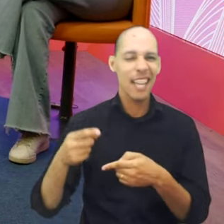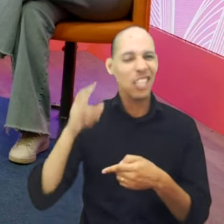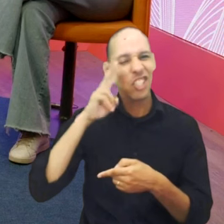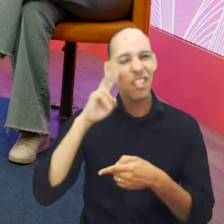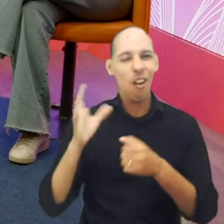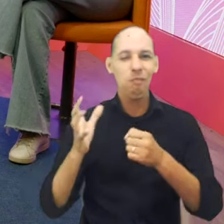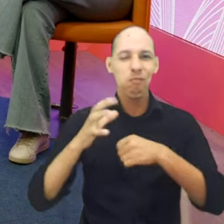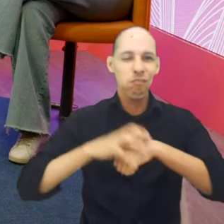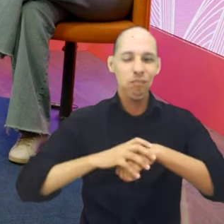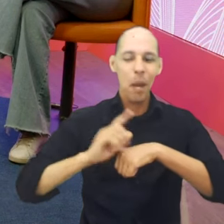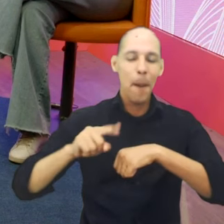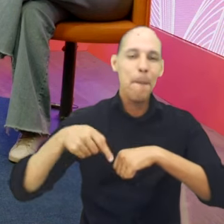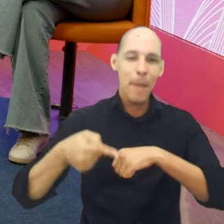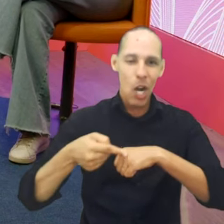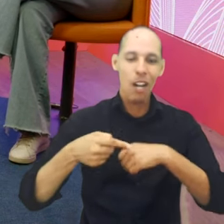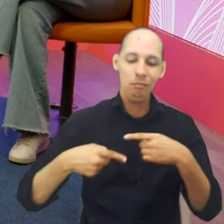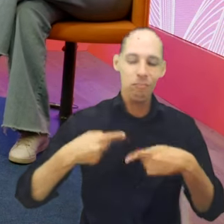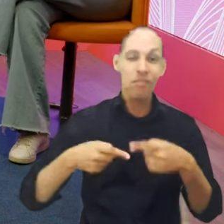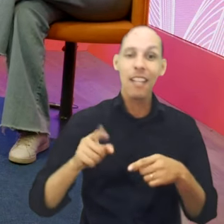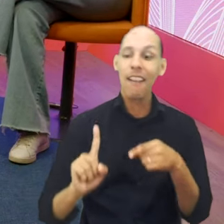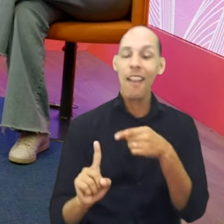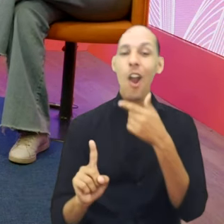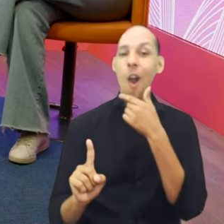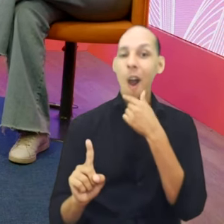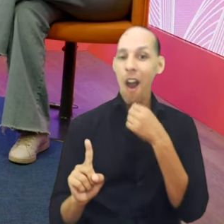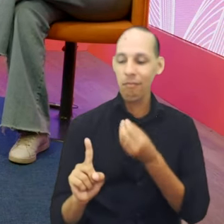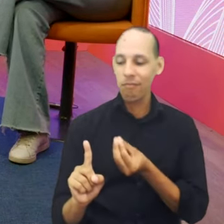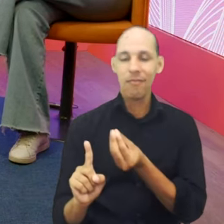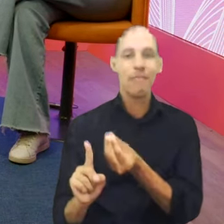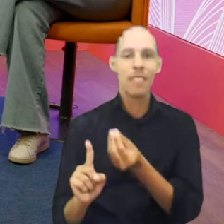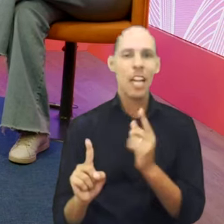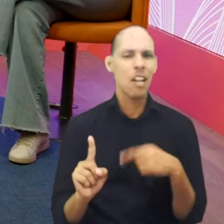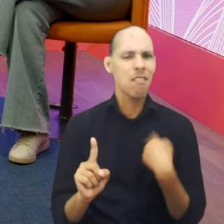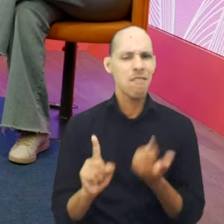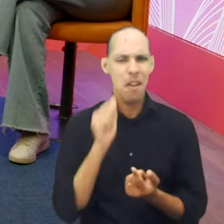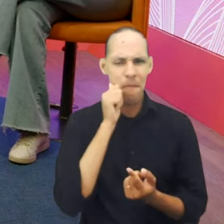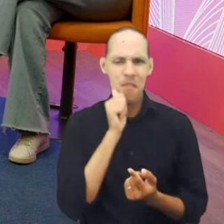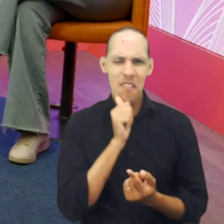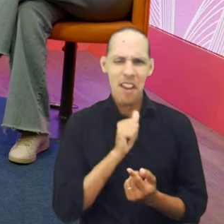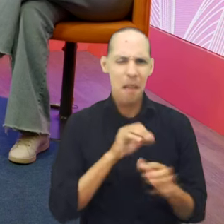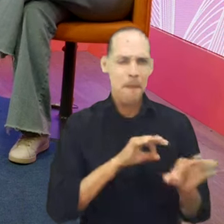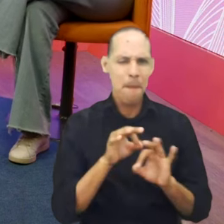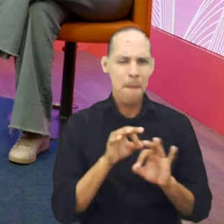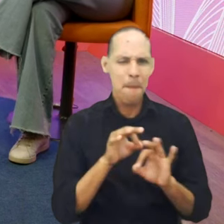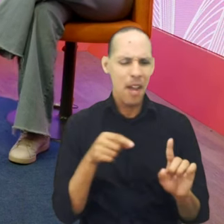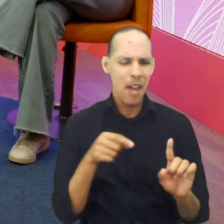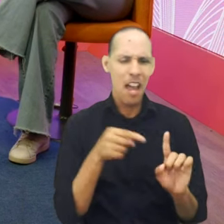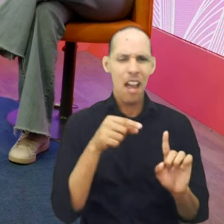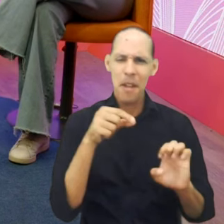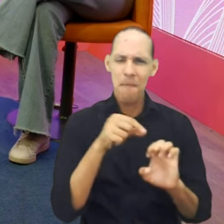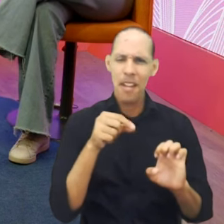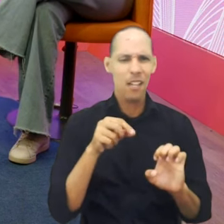né? Quem que é o próximo da sucessão? É o homem. Então, nós mulheres nunca fomos preparadas